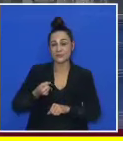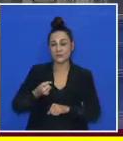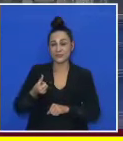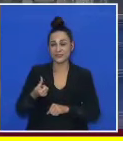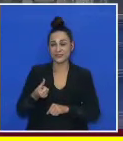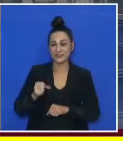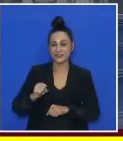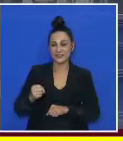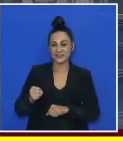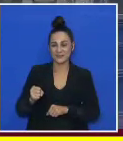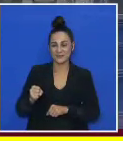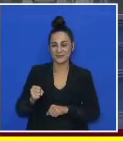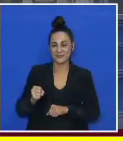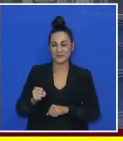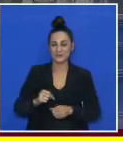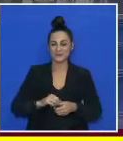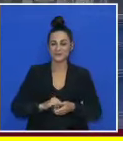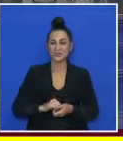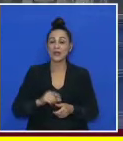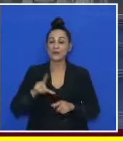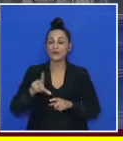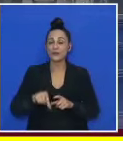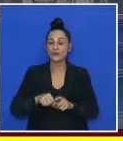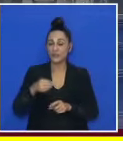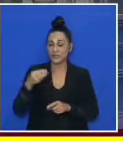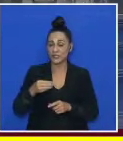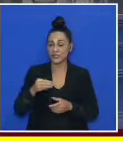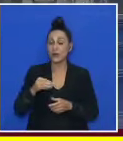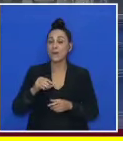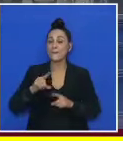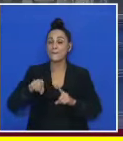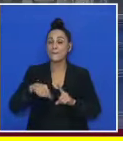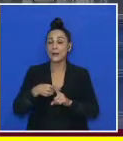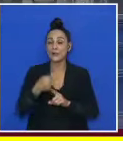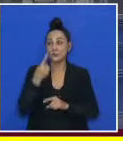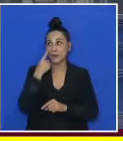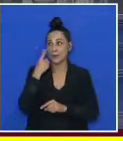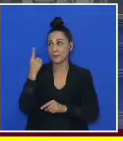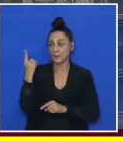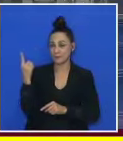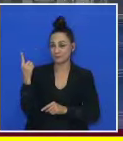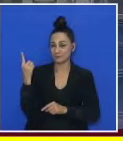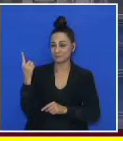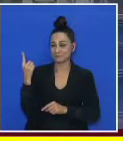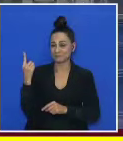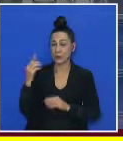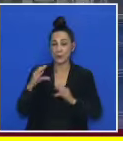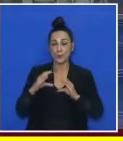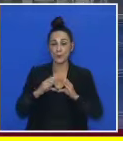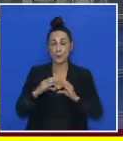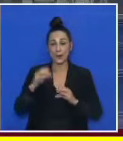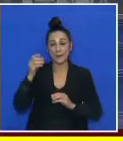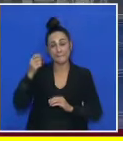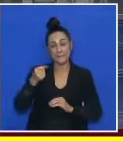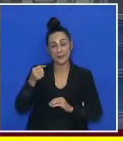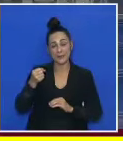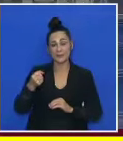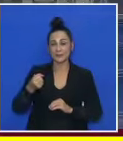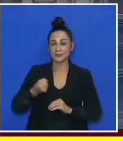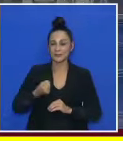Cinza, 68. Foram sorteados três números, mais uma bola na tela. Branca, número 10.